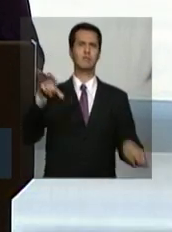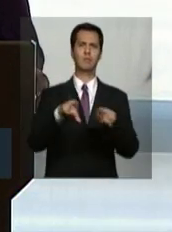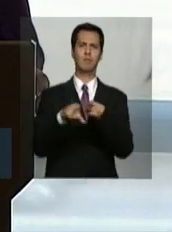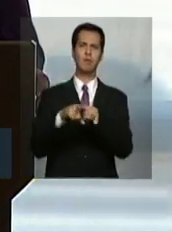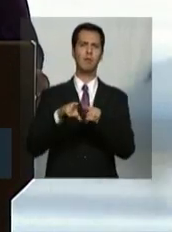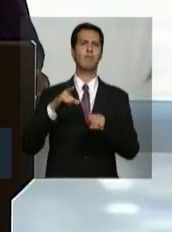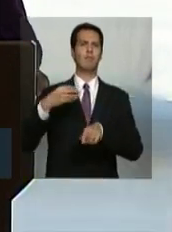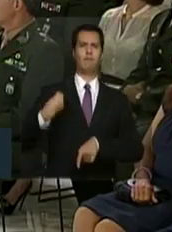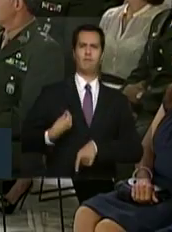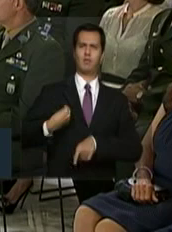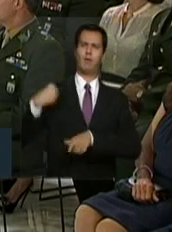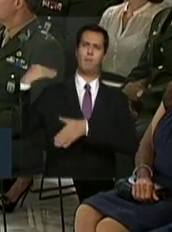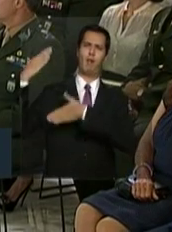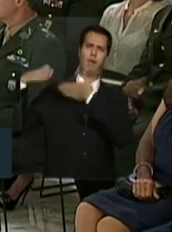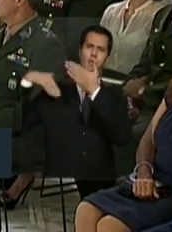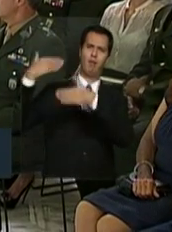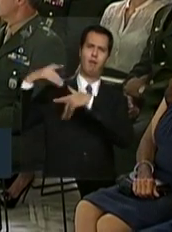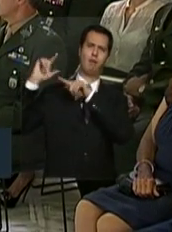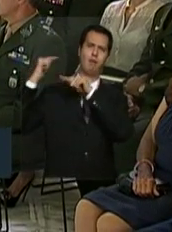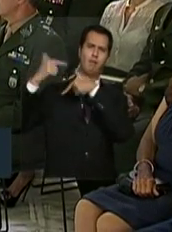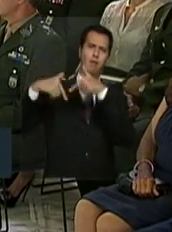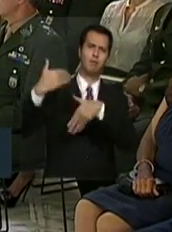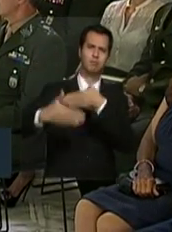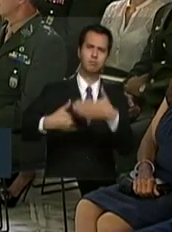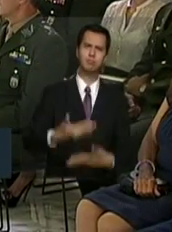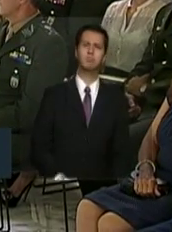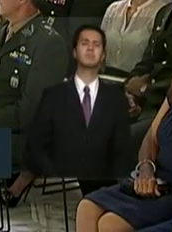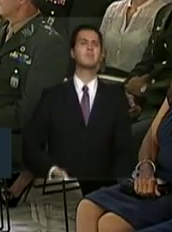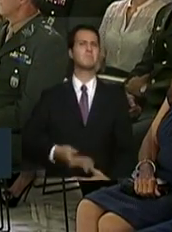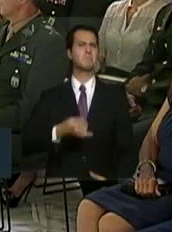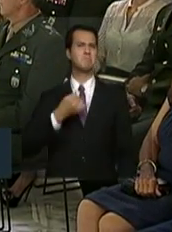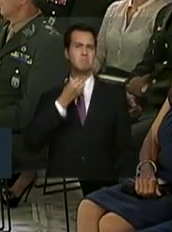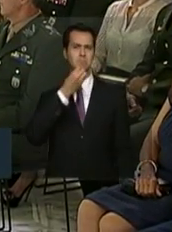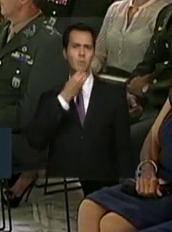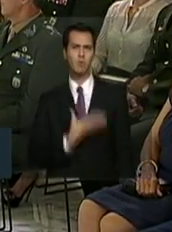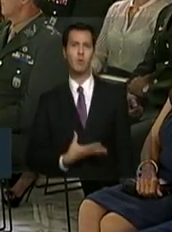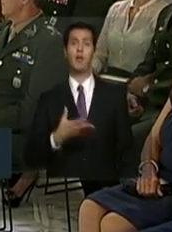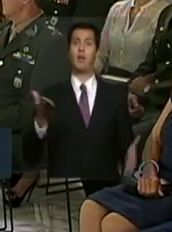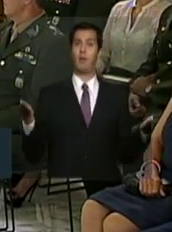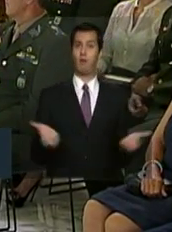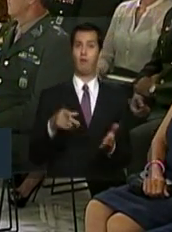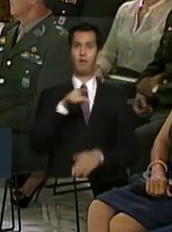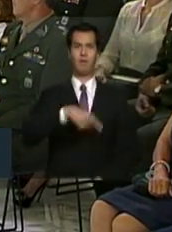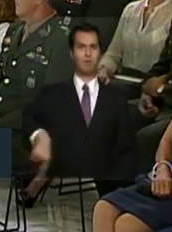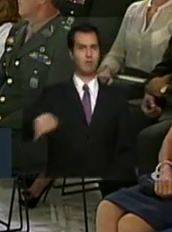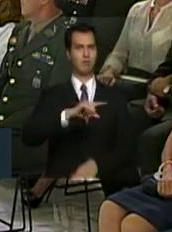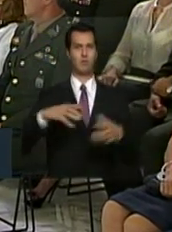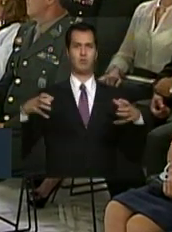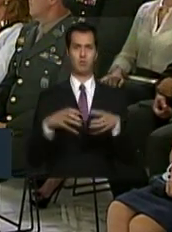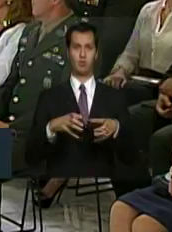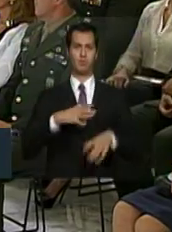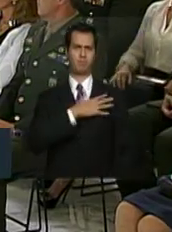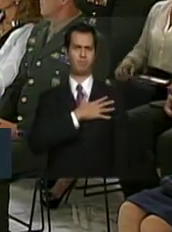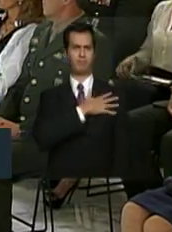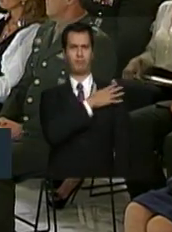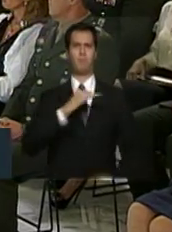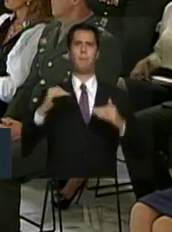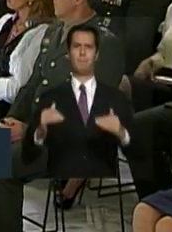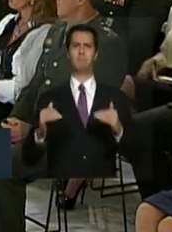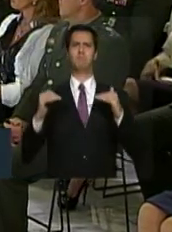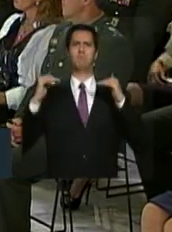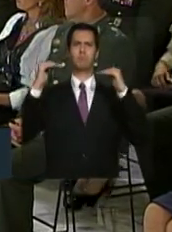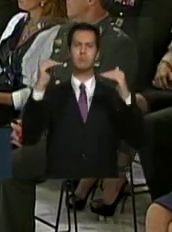profissionais. Ascendem a novas funções por terem atuado com profissionalismo e